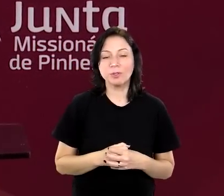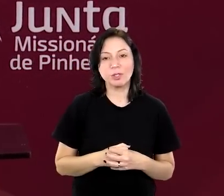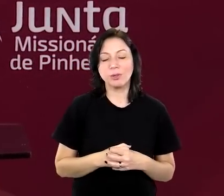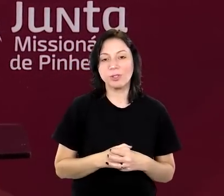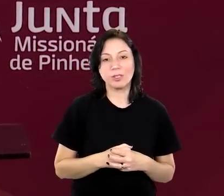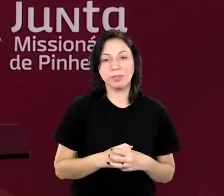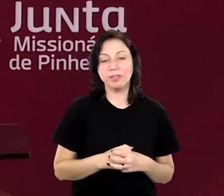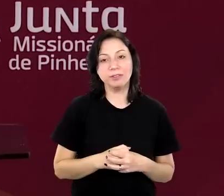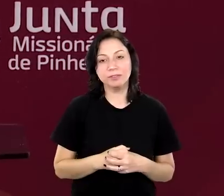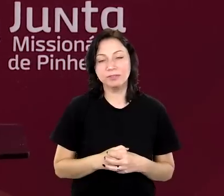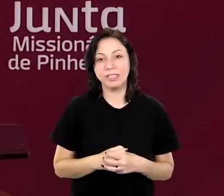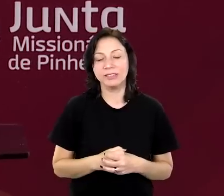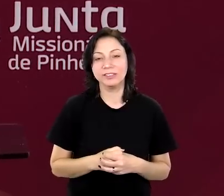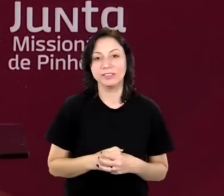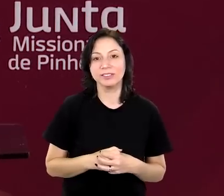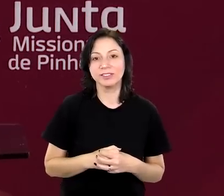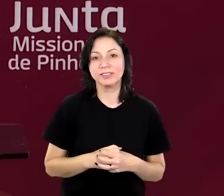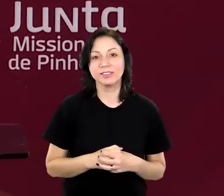de fato,